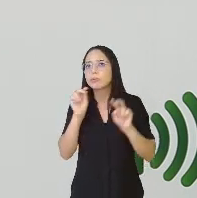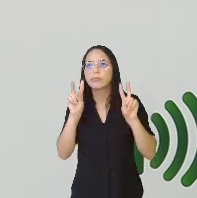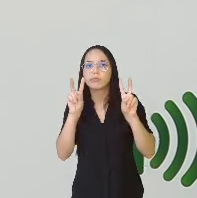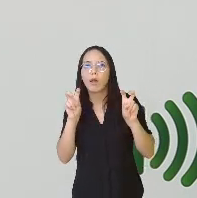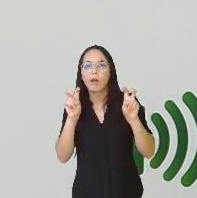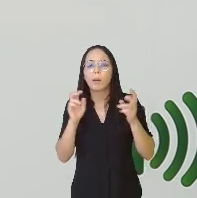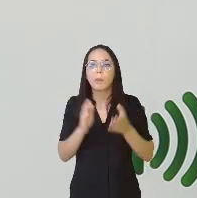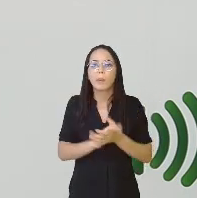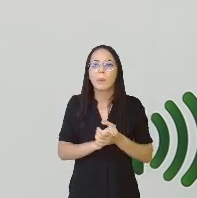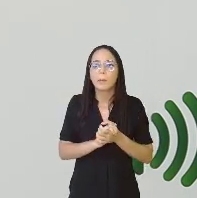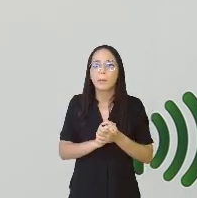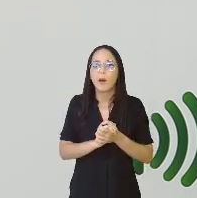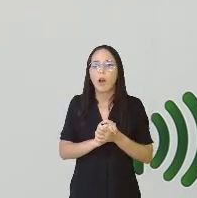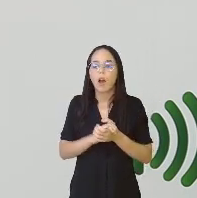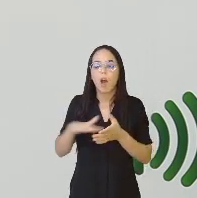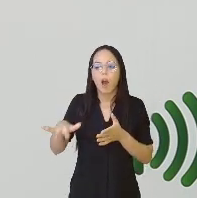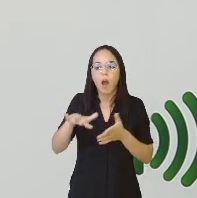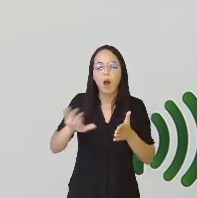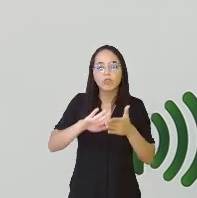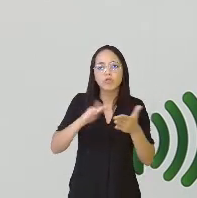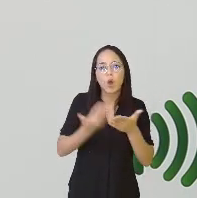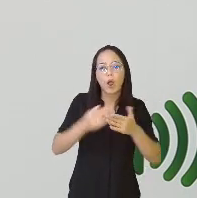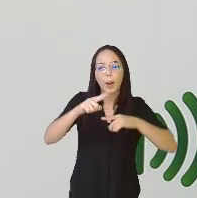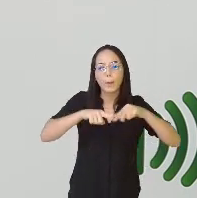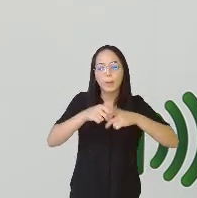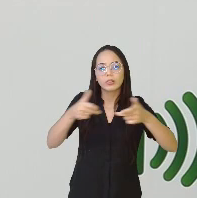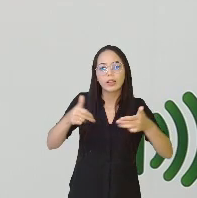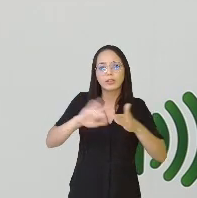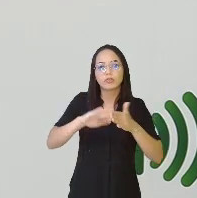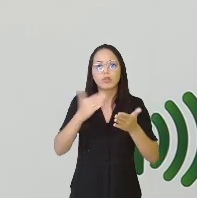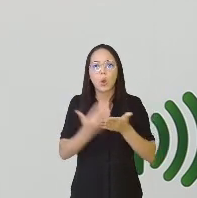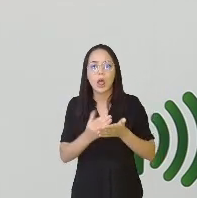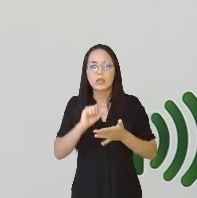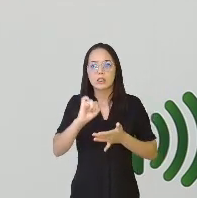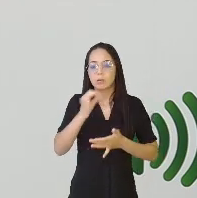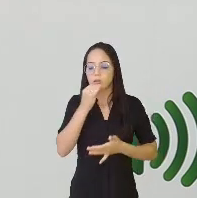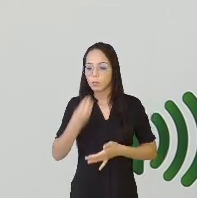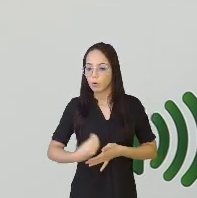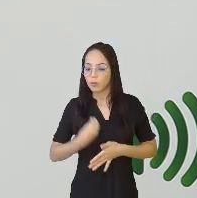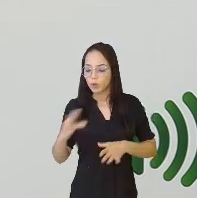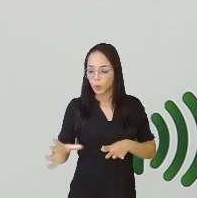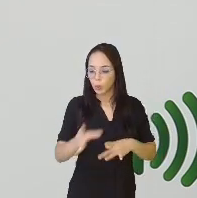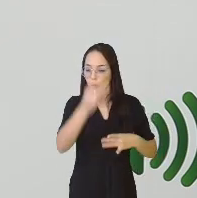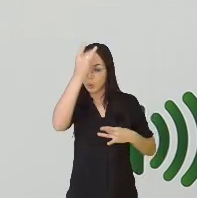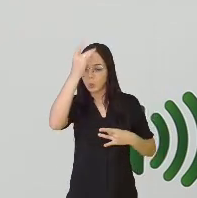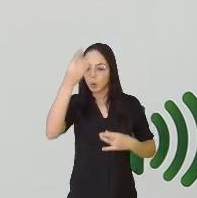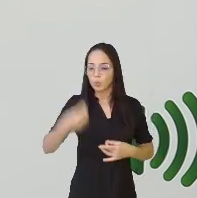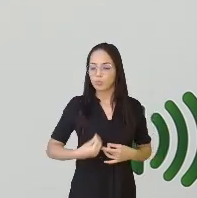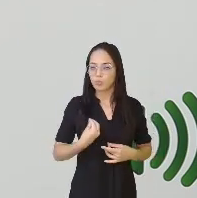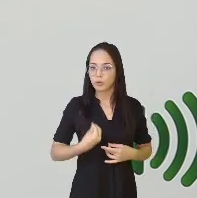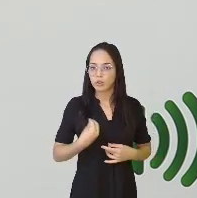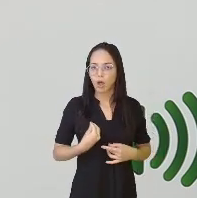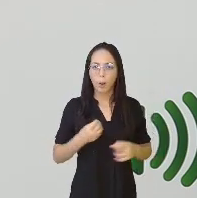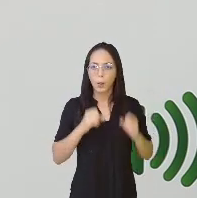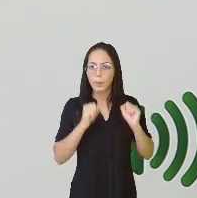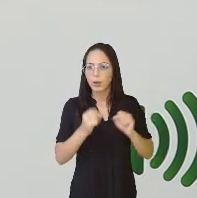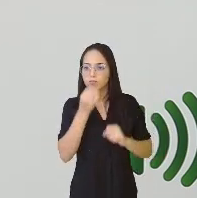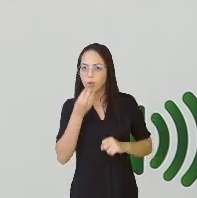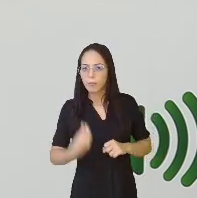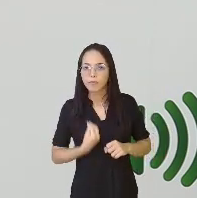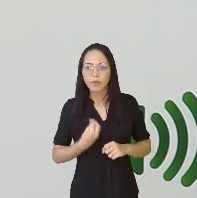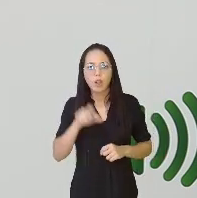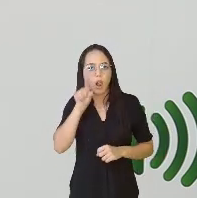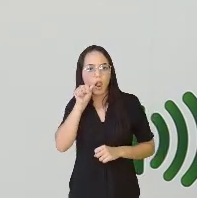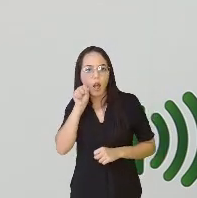tema a área escolar, os seus materiais escolares, como que eles tivessem vida. Então, você pode dar vida ao caderno, você pode dar vida ao